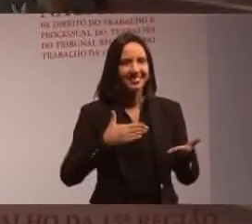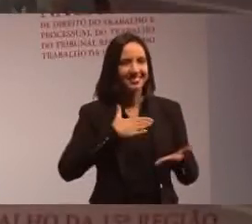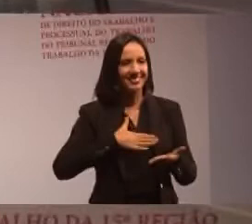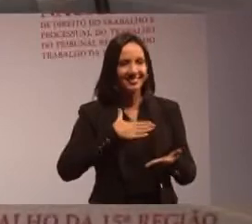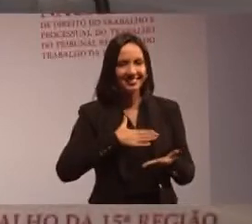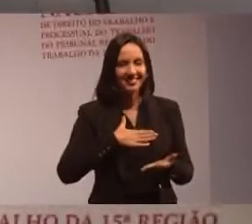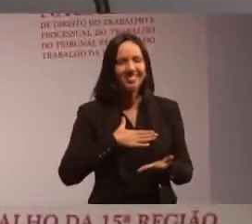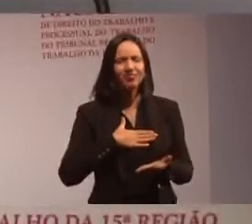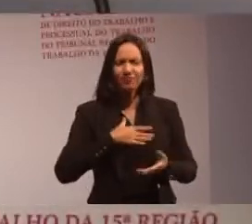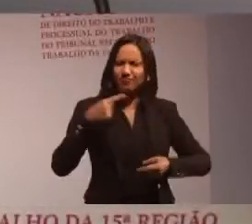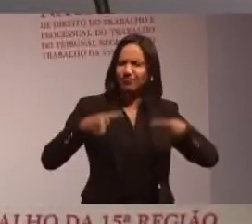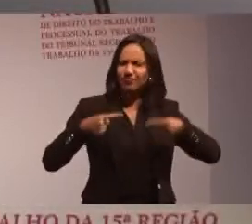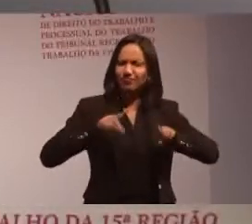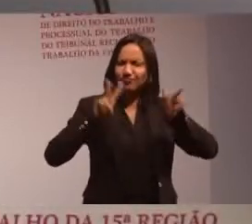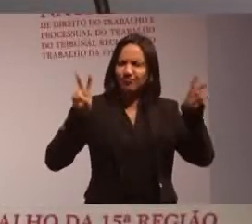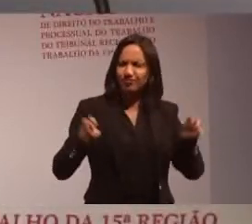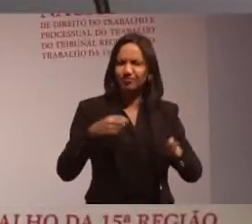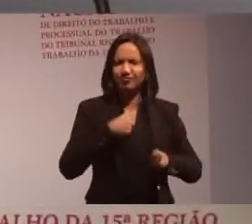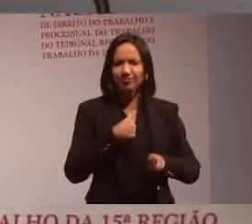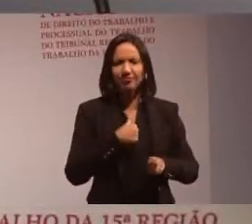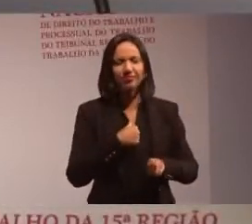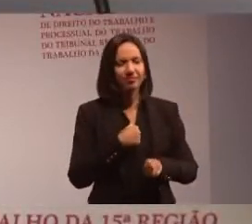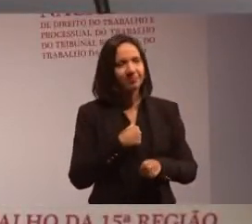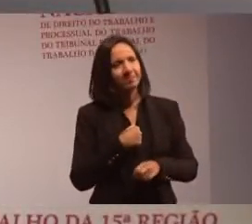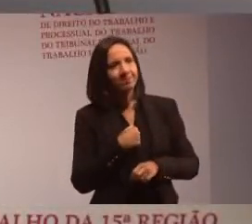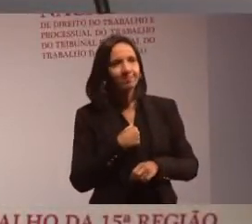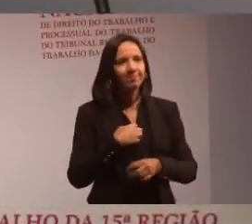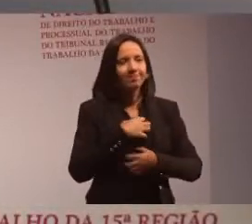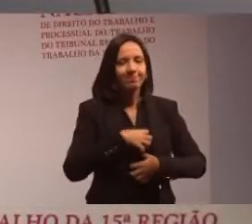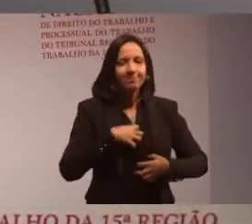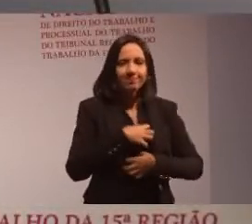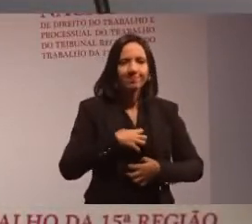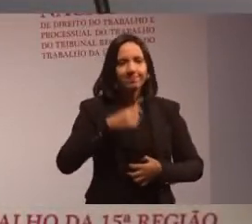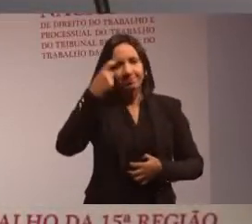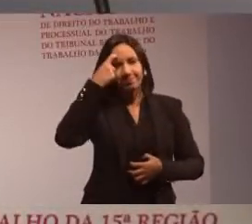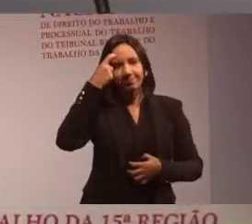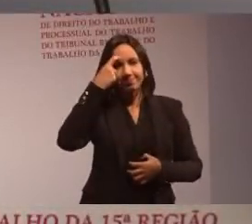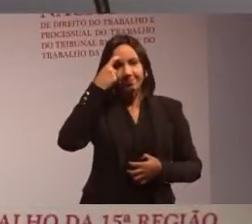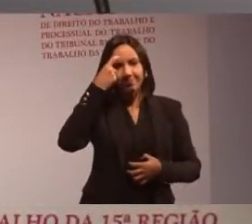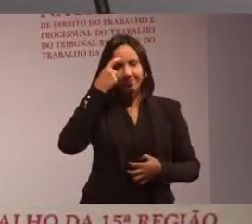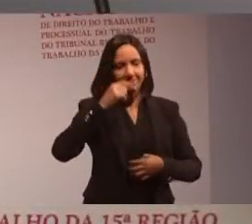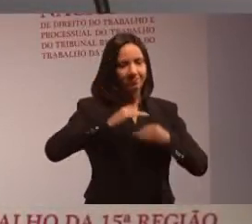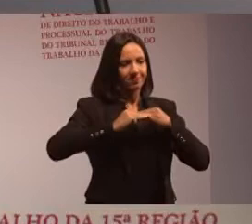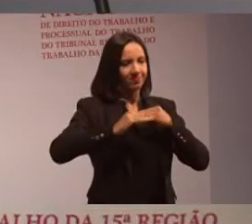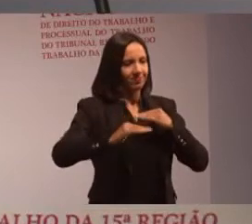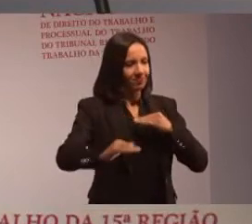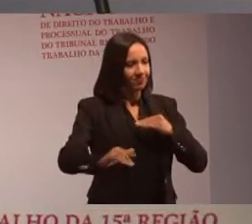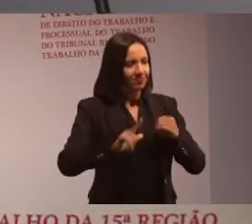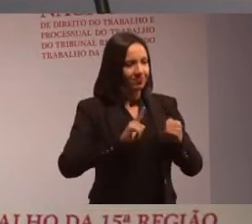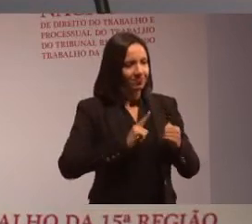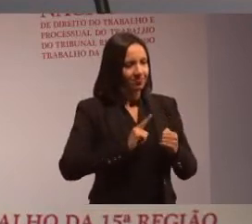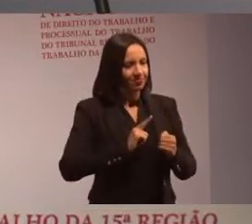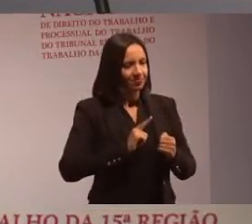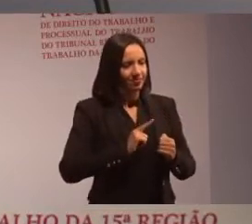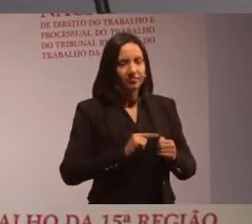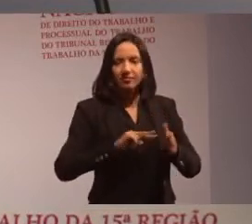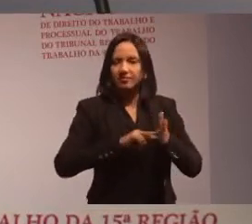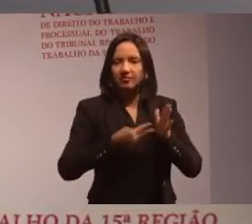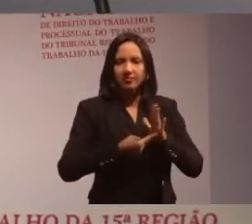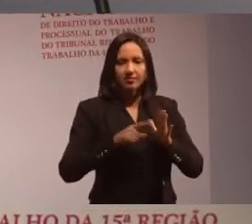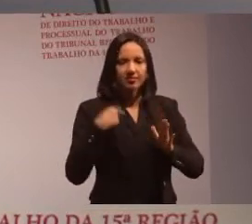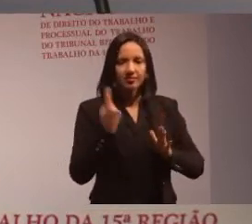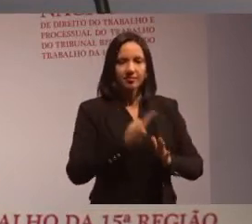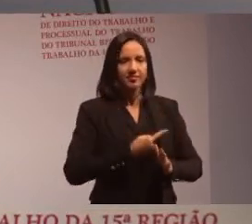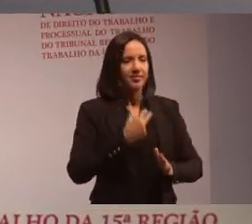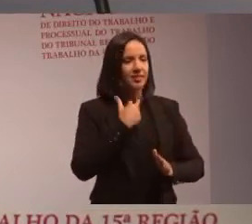e a gente estava discutindo um pouco disso. O fato dos transtornos mentais serem multifatoriais do ponto de vista de causalidade não significa que a gente não